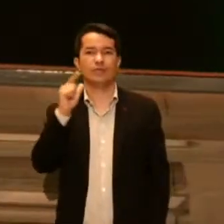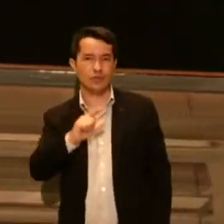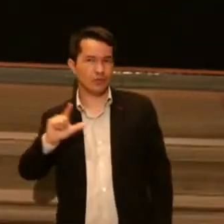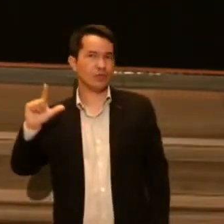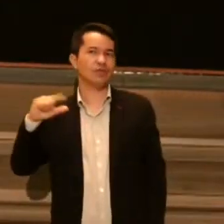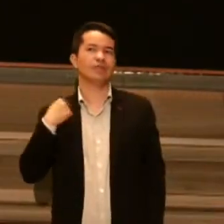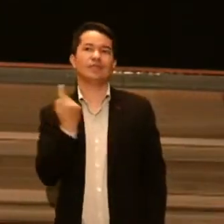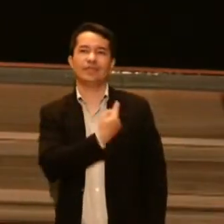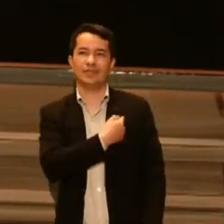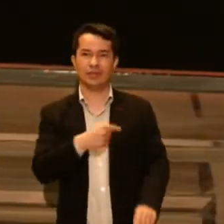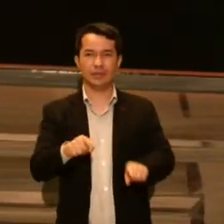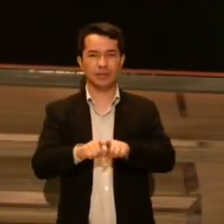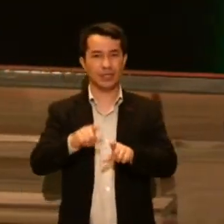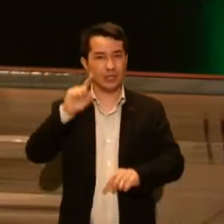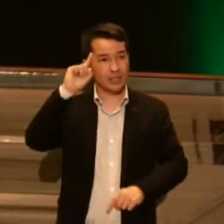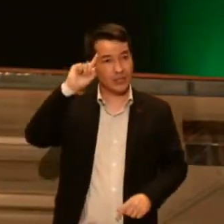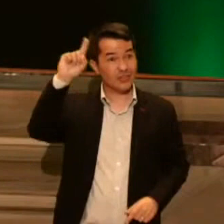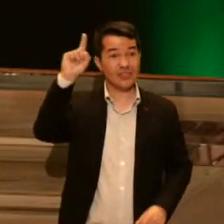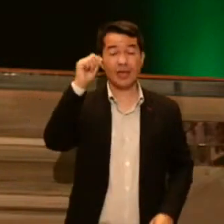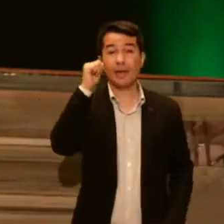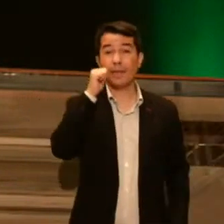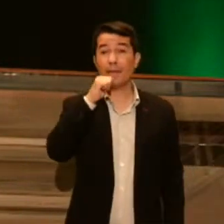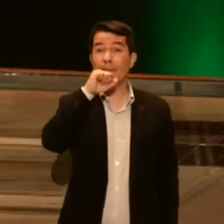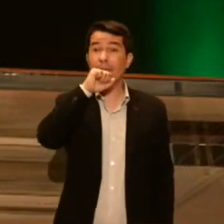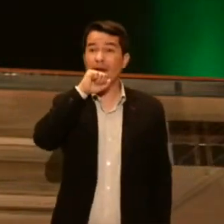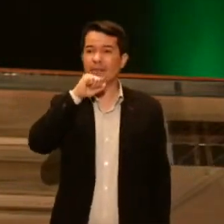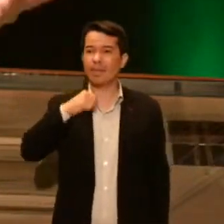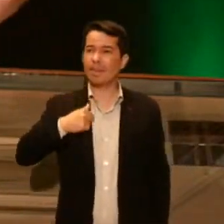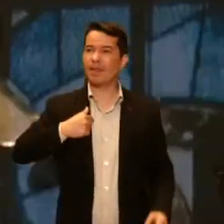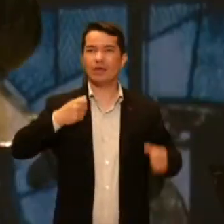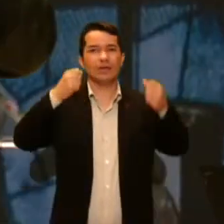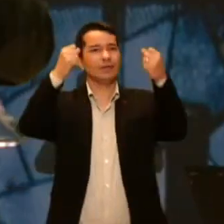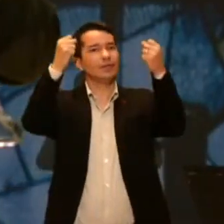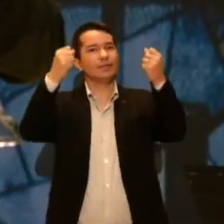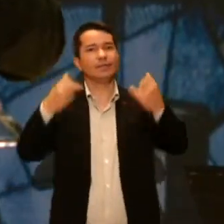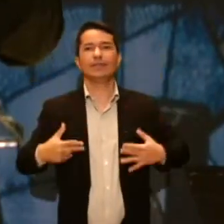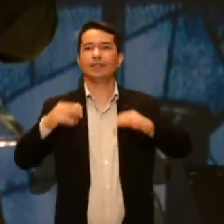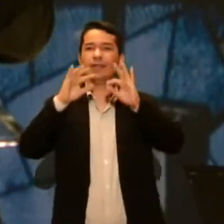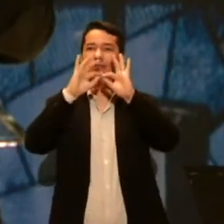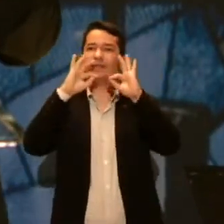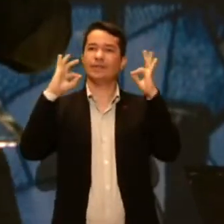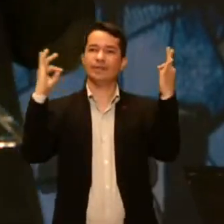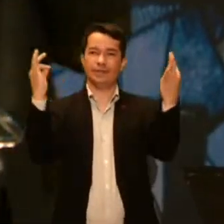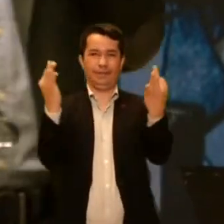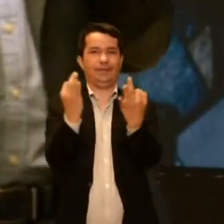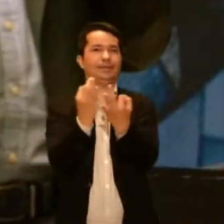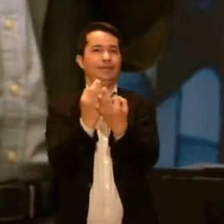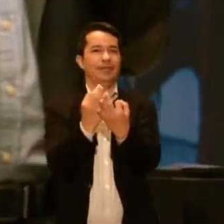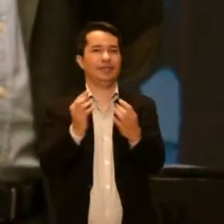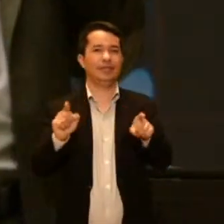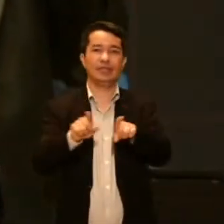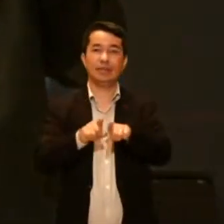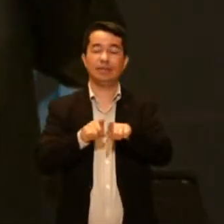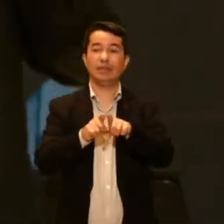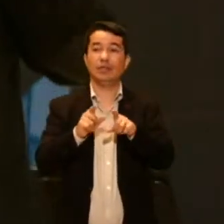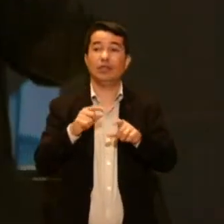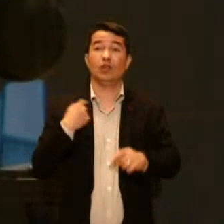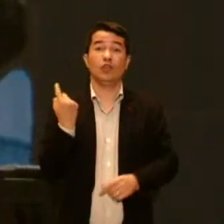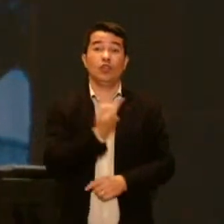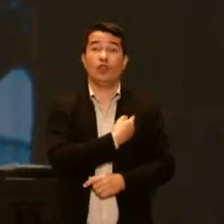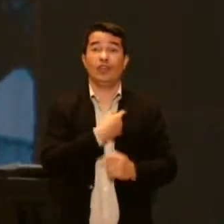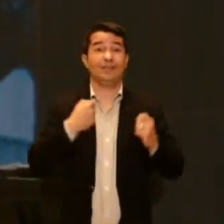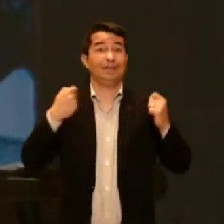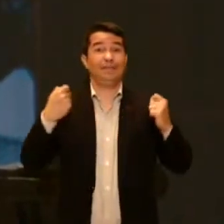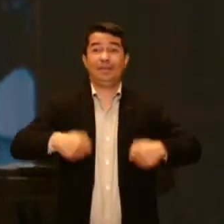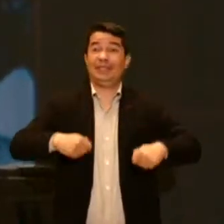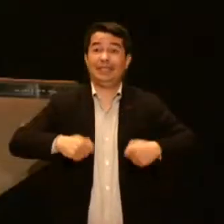no culto do Dia das Mães. E eu falando sobre família, não é? E sobre a necessidade de restauração na